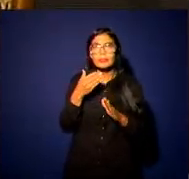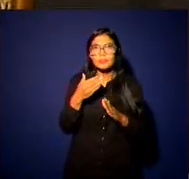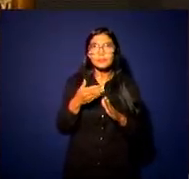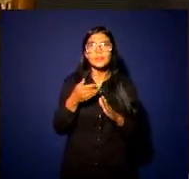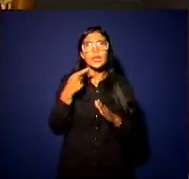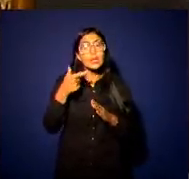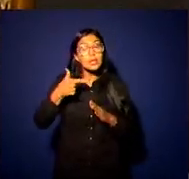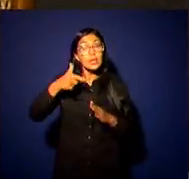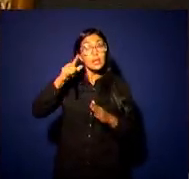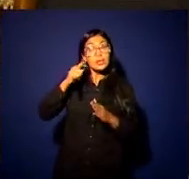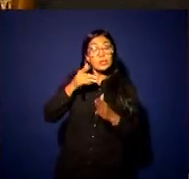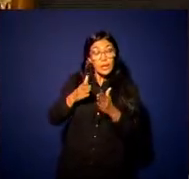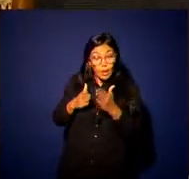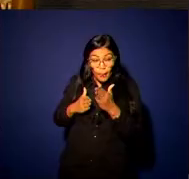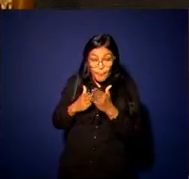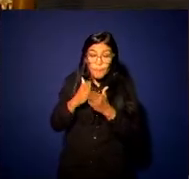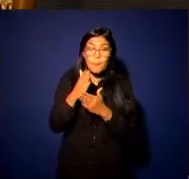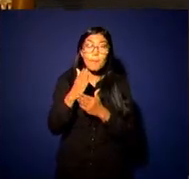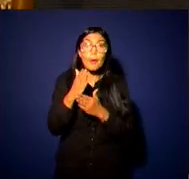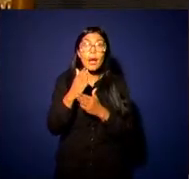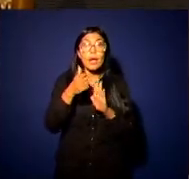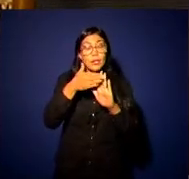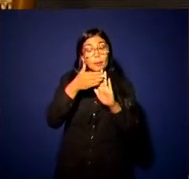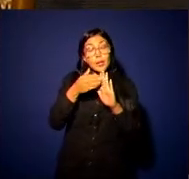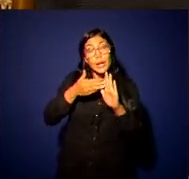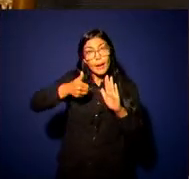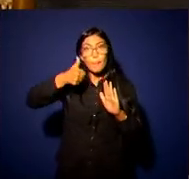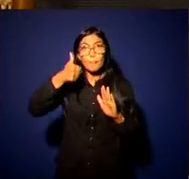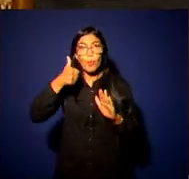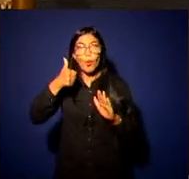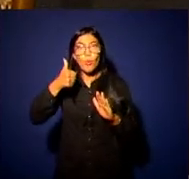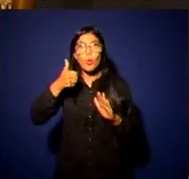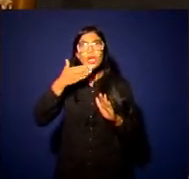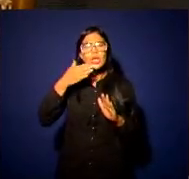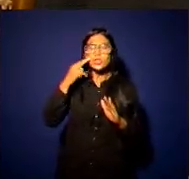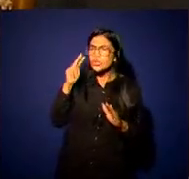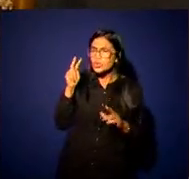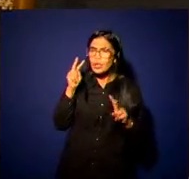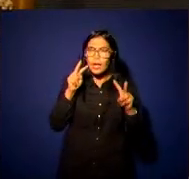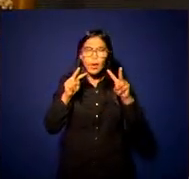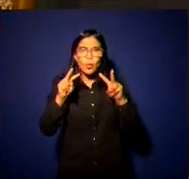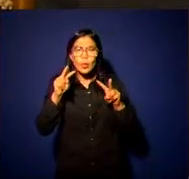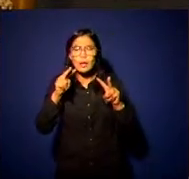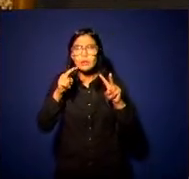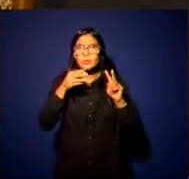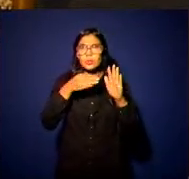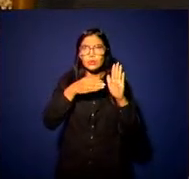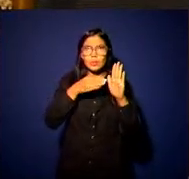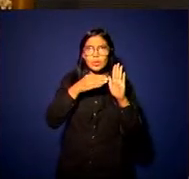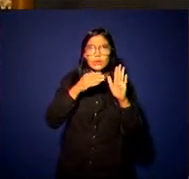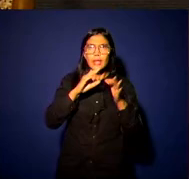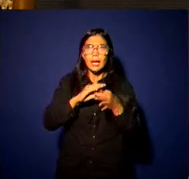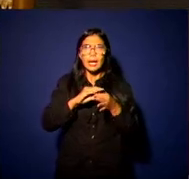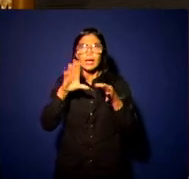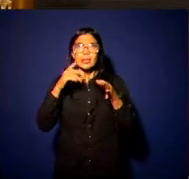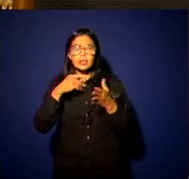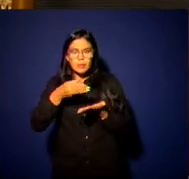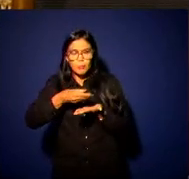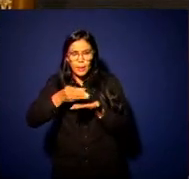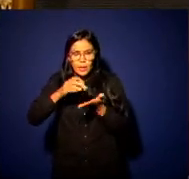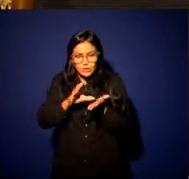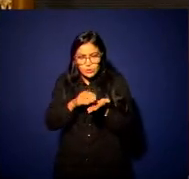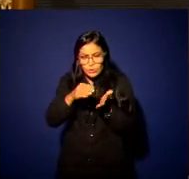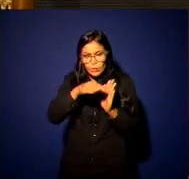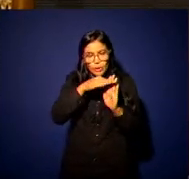promovido um avanço normativo substancioso a gente tá lá olhando para a questão da liberação dos grandes lotes